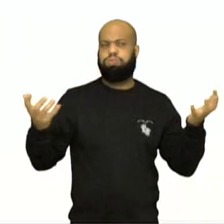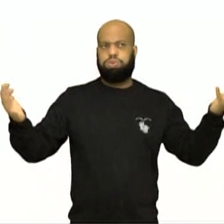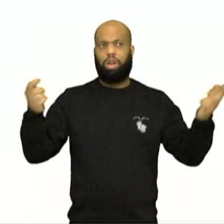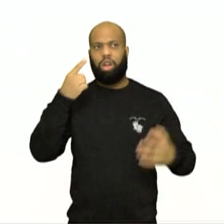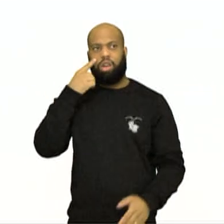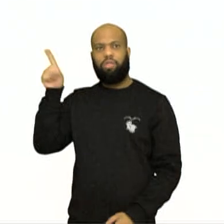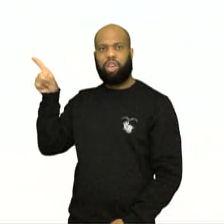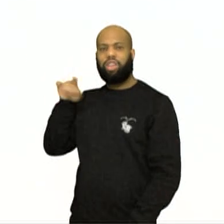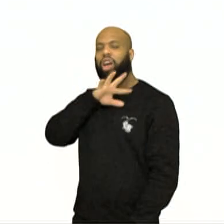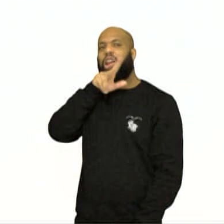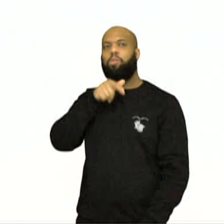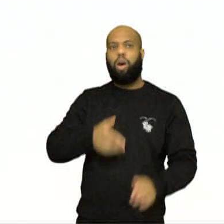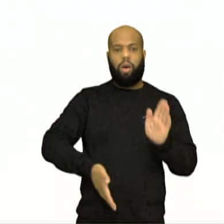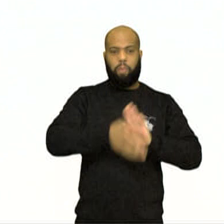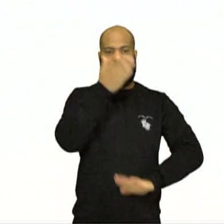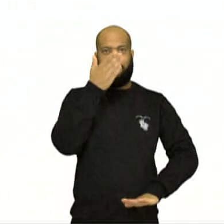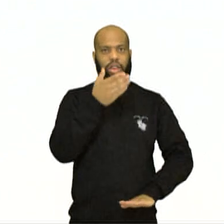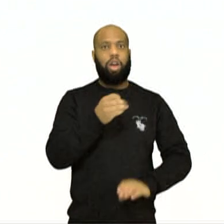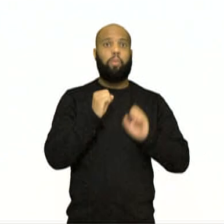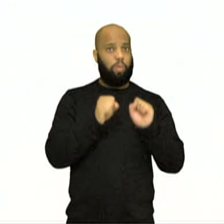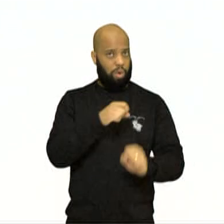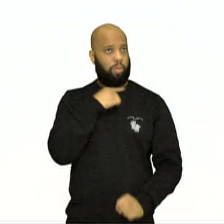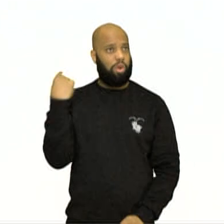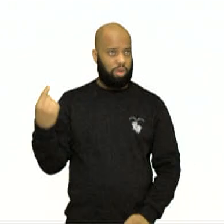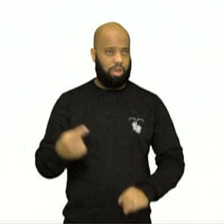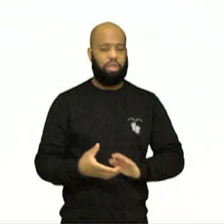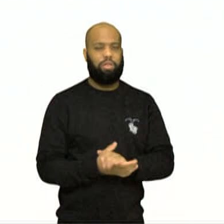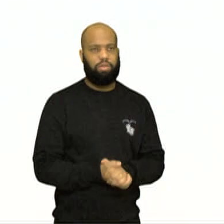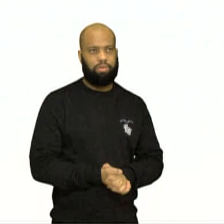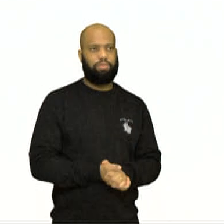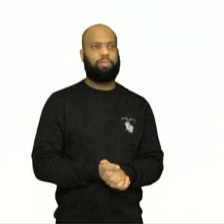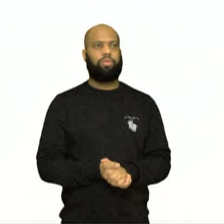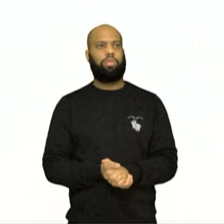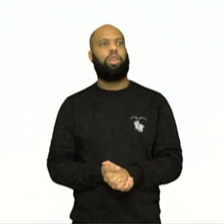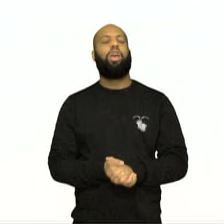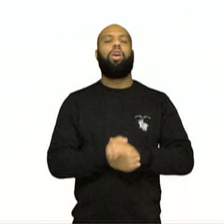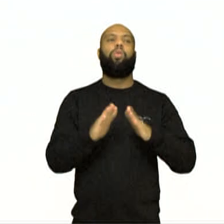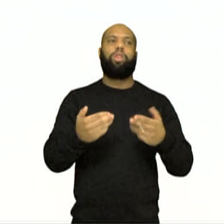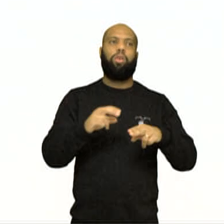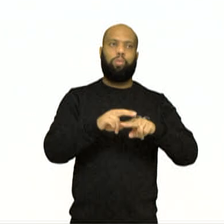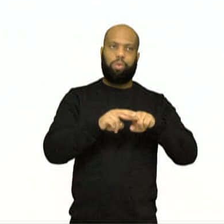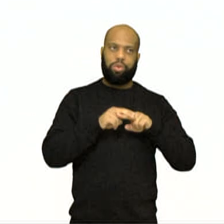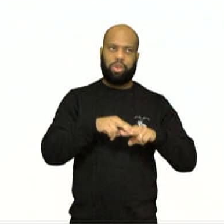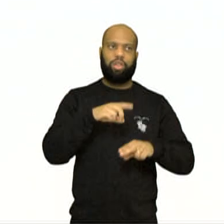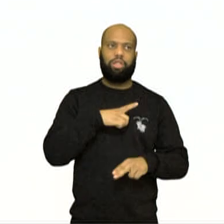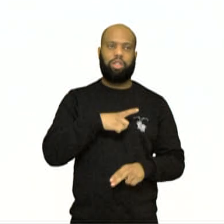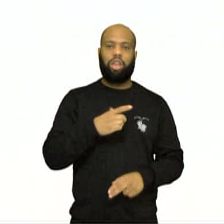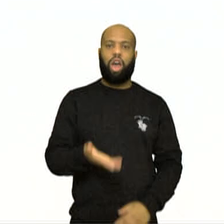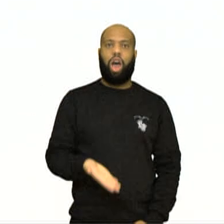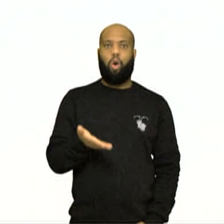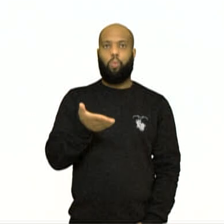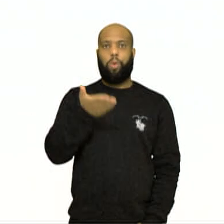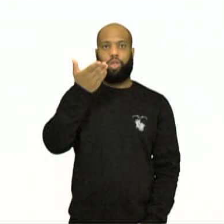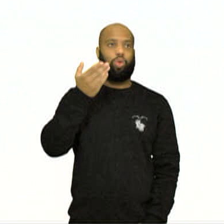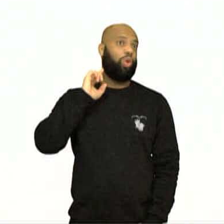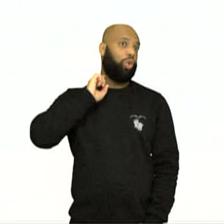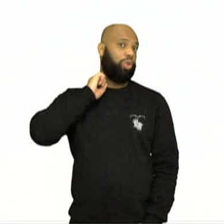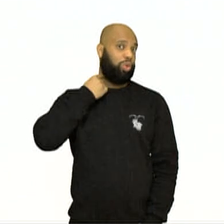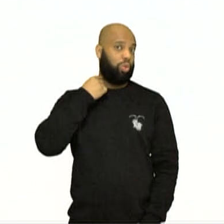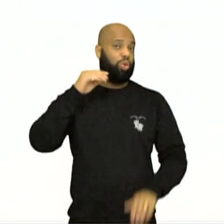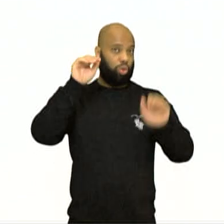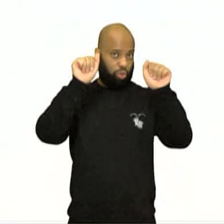fugindo. Pode ser que ele não consiga fugir e morrer. Em decorrência do aumento da quantidade de poluentes do